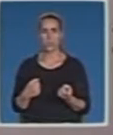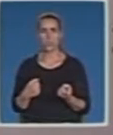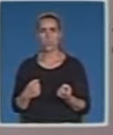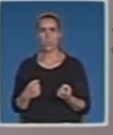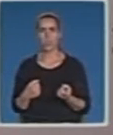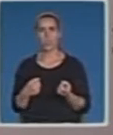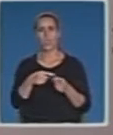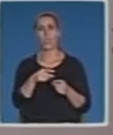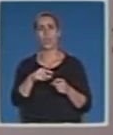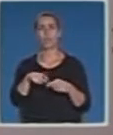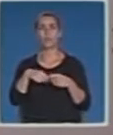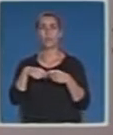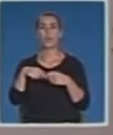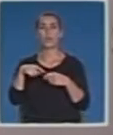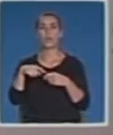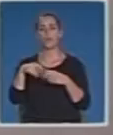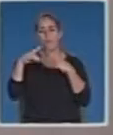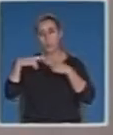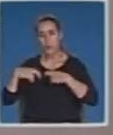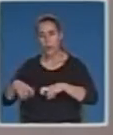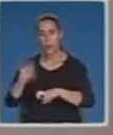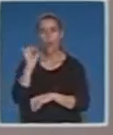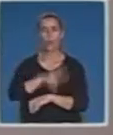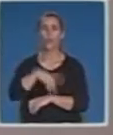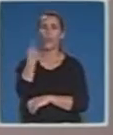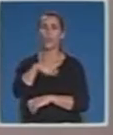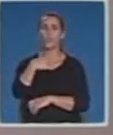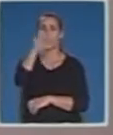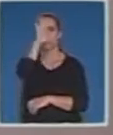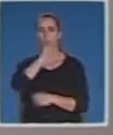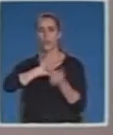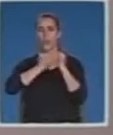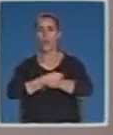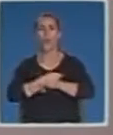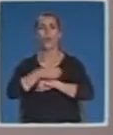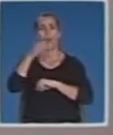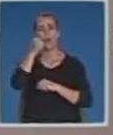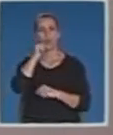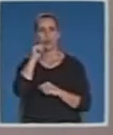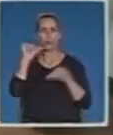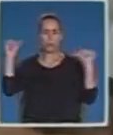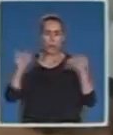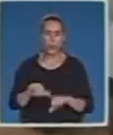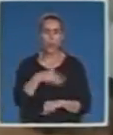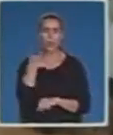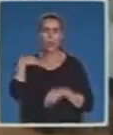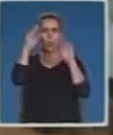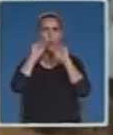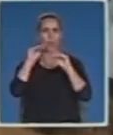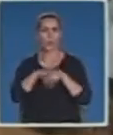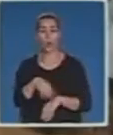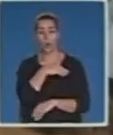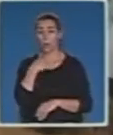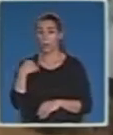do que o presidente do governo, que torna os Açores numa desgraça na saúde ou na educação? A saúde não escapa à mira